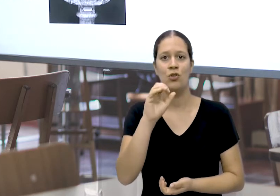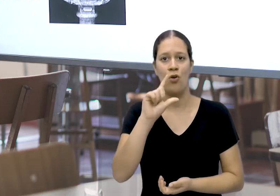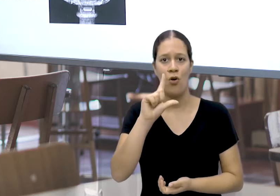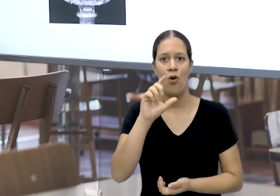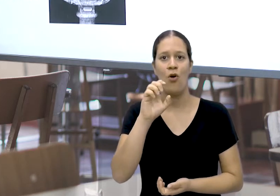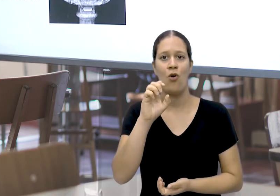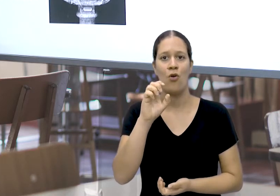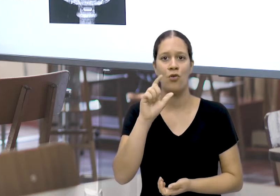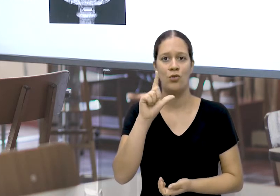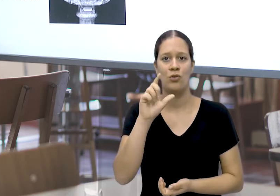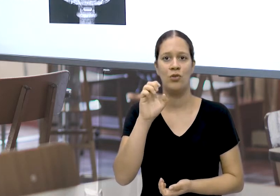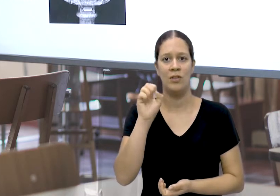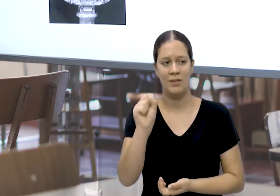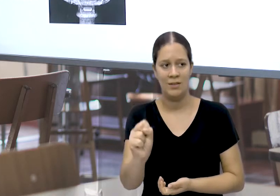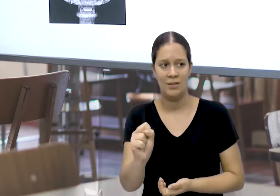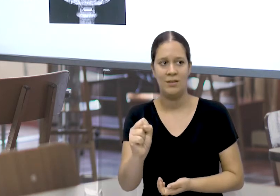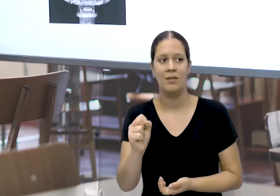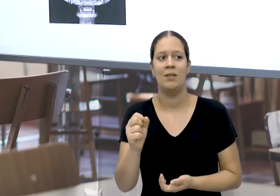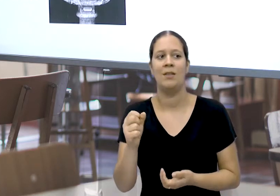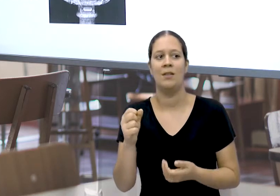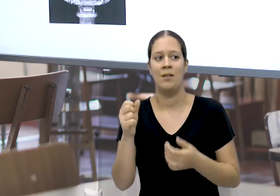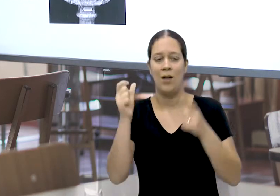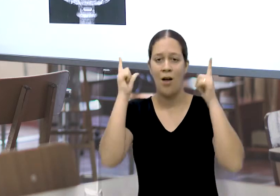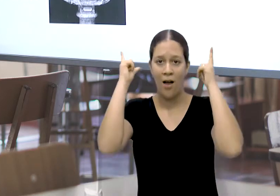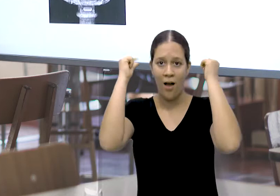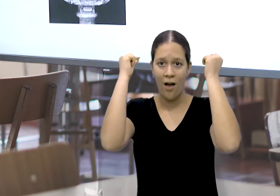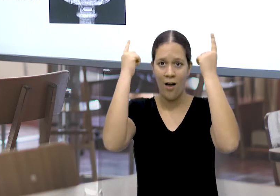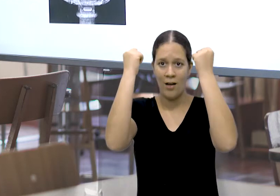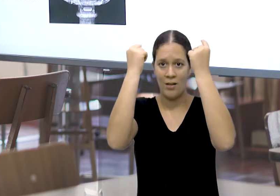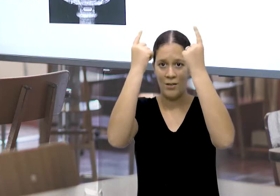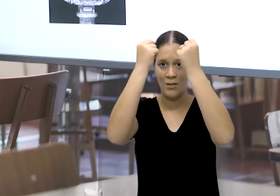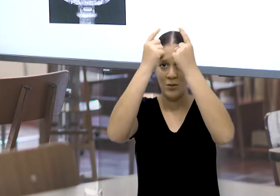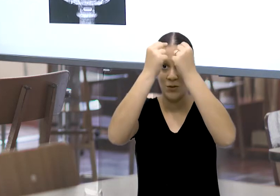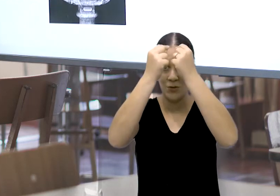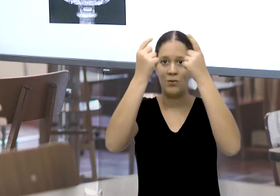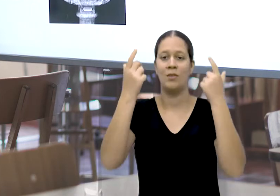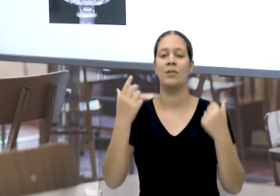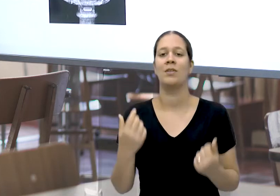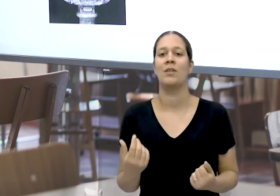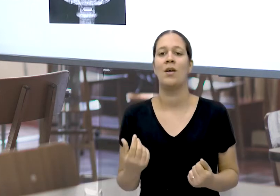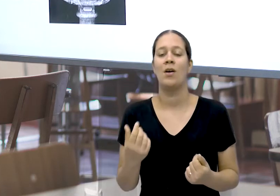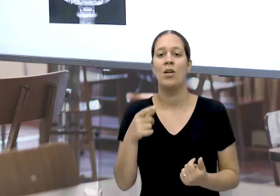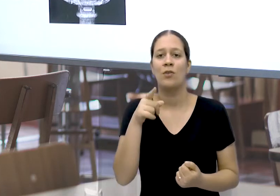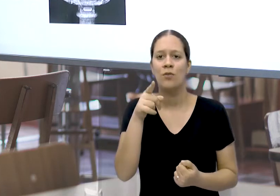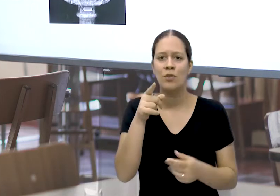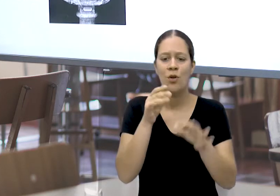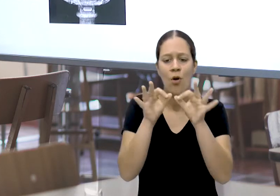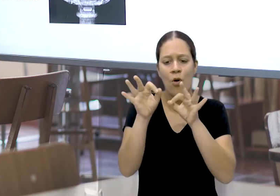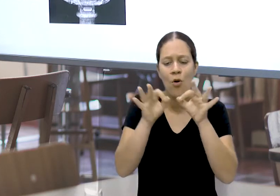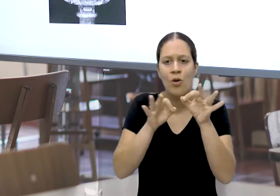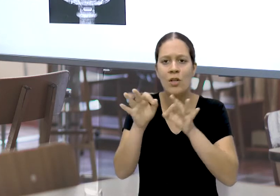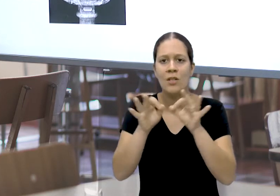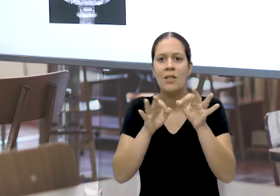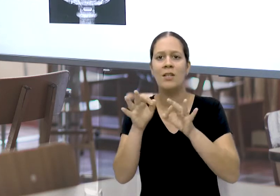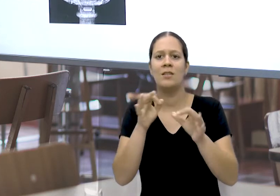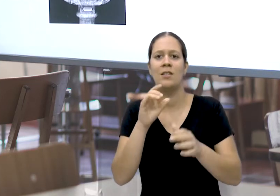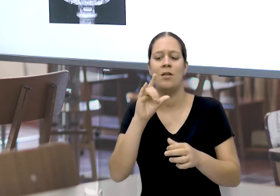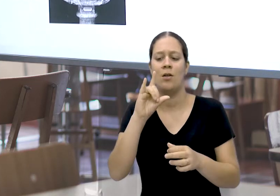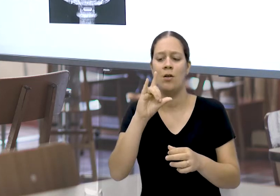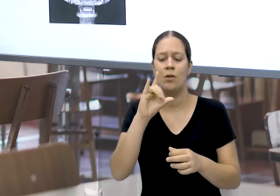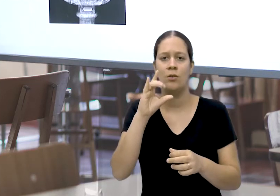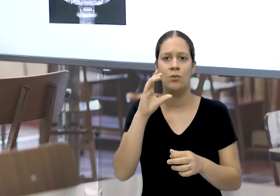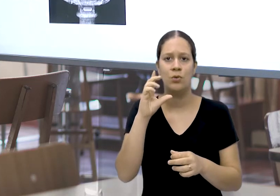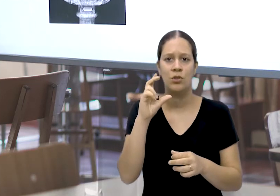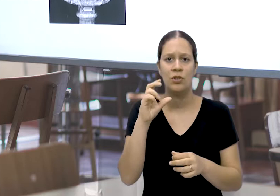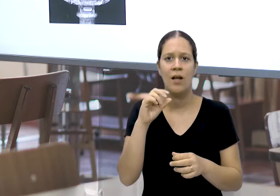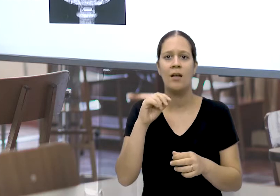é um texto, porque passa uma mensagem, uma música é um texto. Então, todas as expressões, sejam elas artística